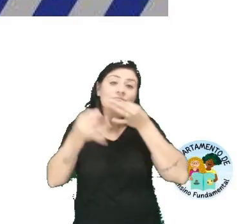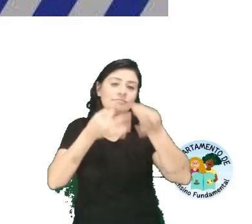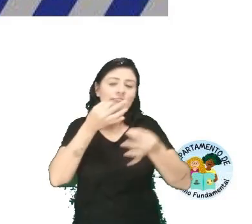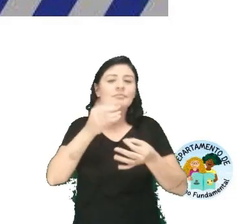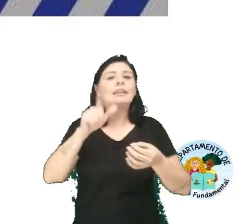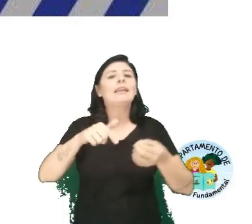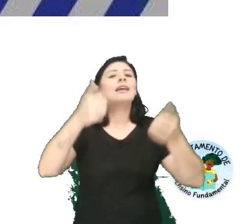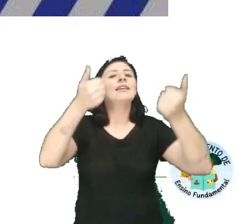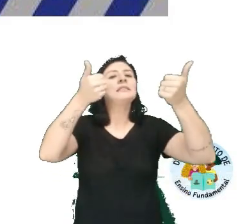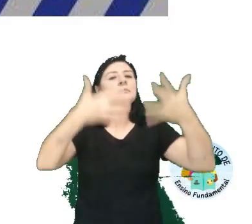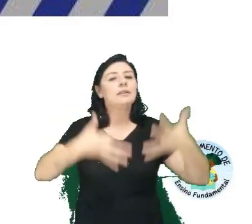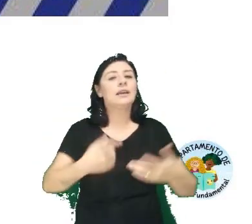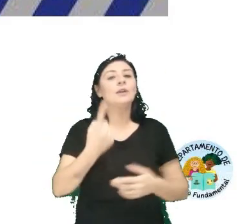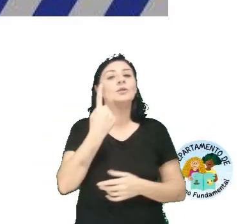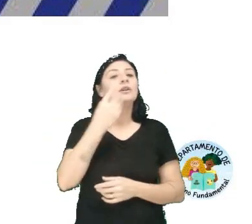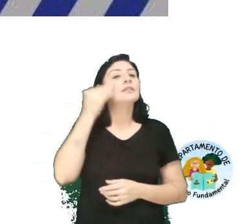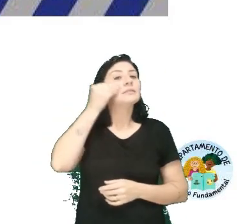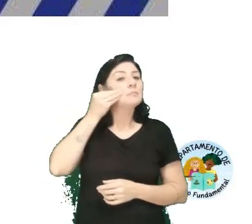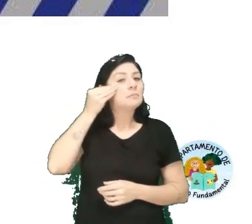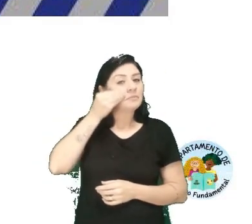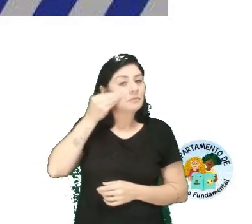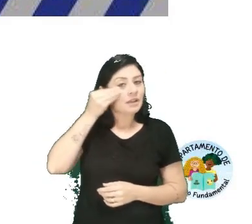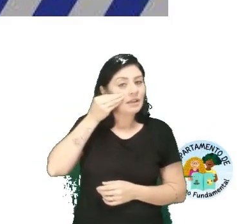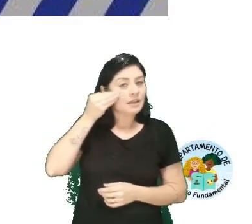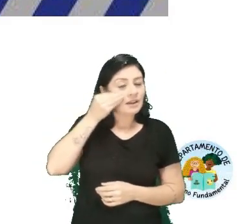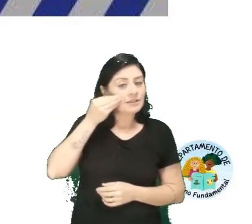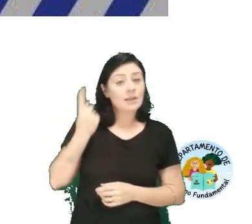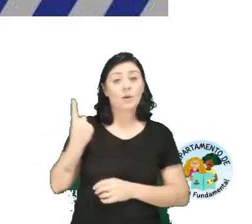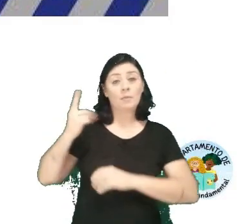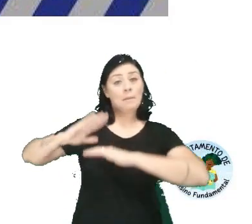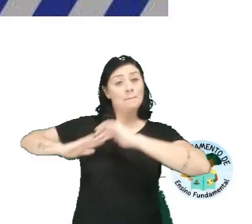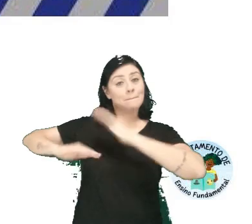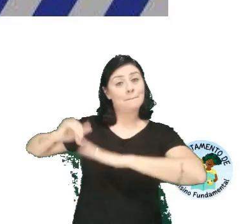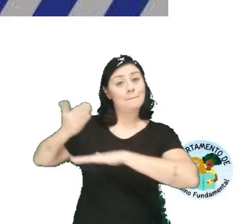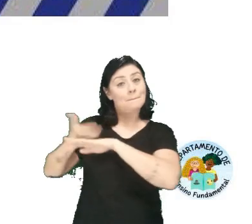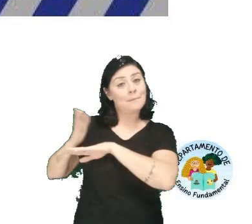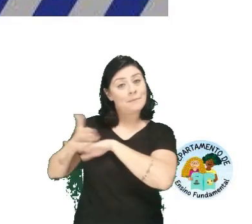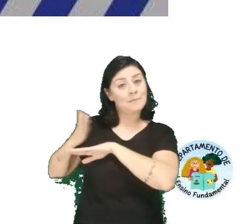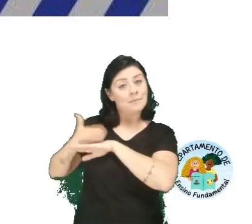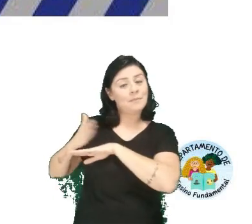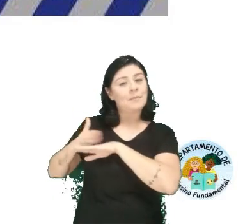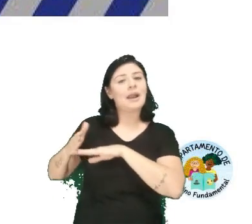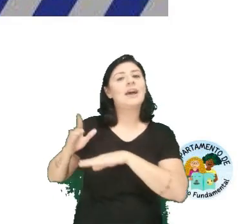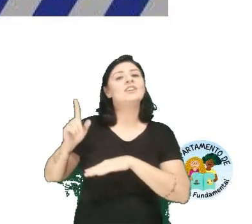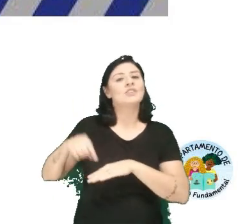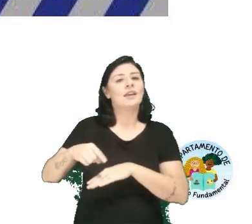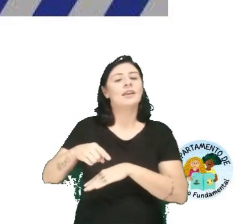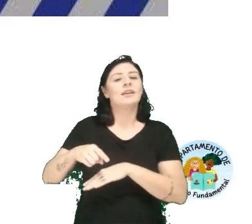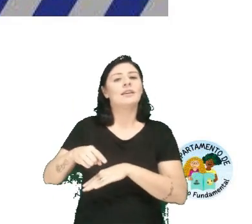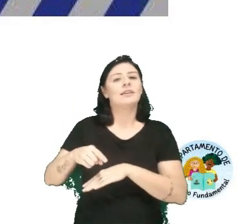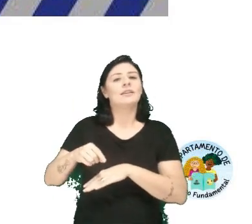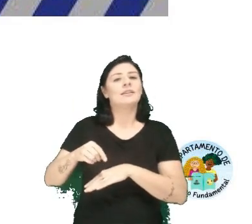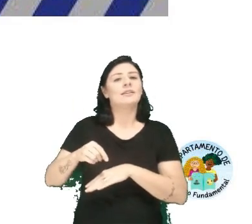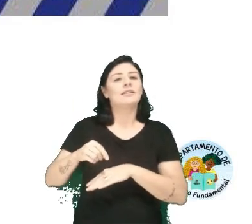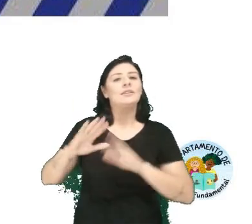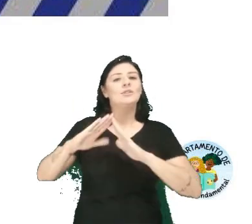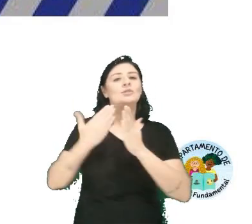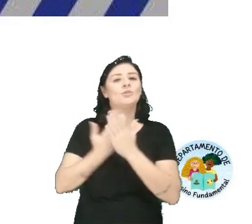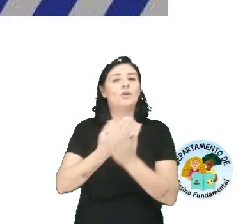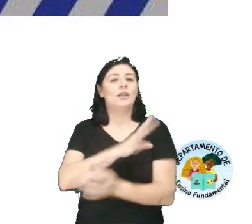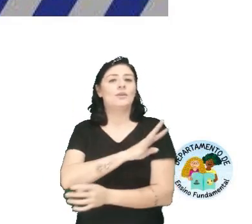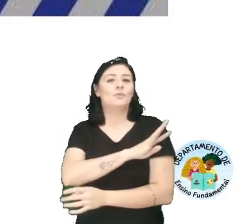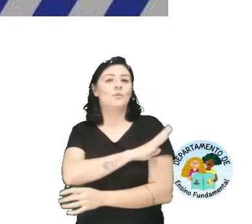um relato de experiência de uma prática desenvolvida na turma de Infantil 4 da Escola